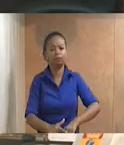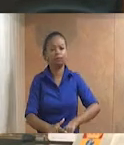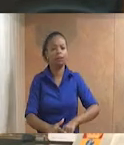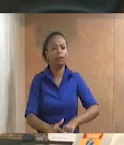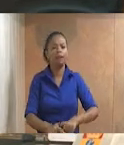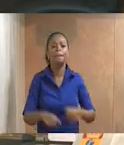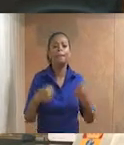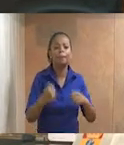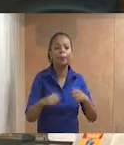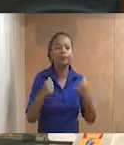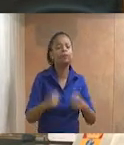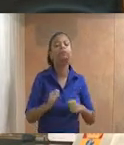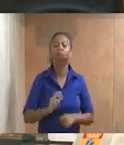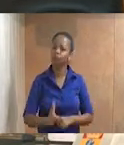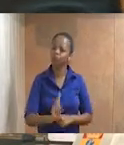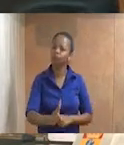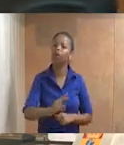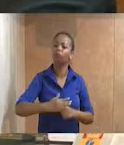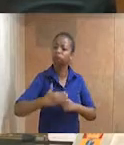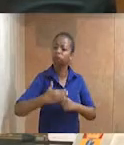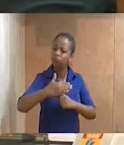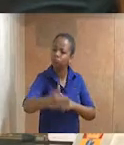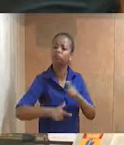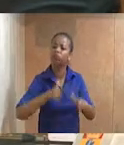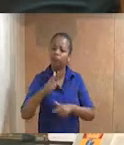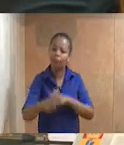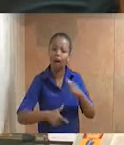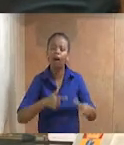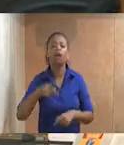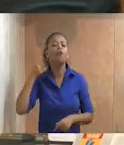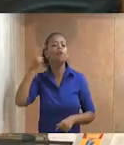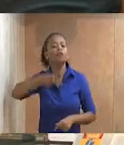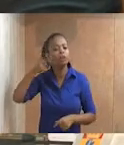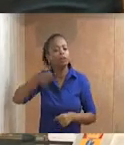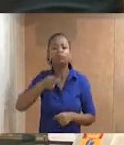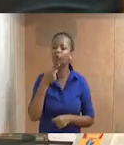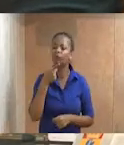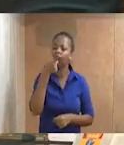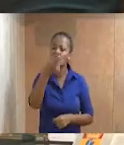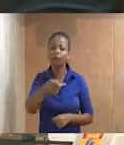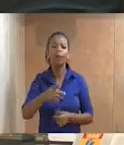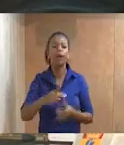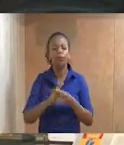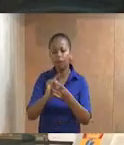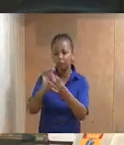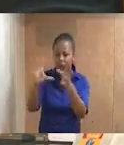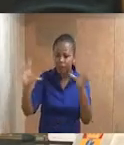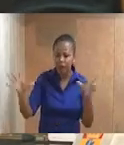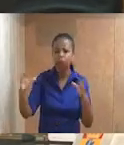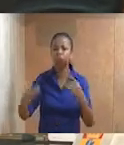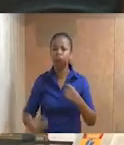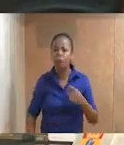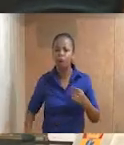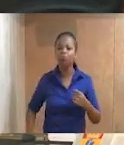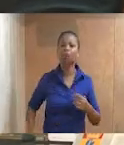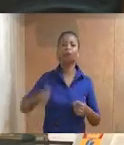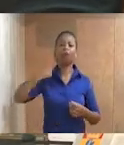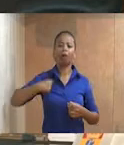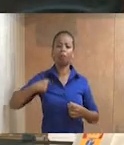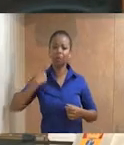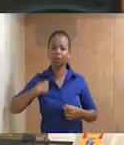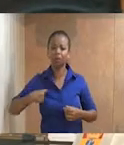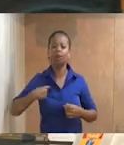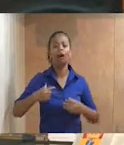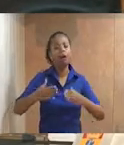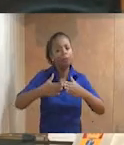dar andamento ao trabalho, o vereador está discursando. Eu permiti o pessoal entrar de bermuda, o pessoal entrar de camiseta. Por gentileza,